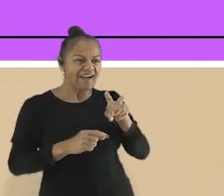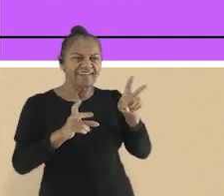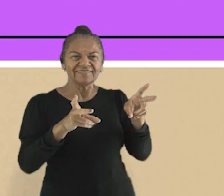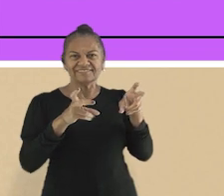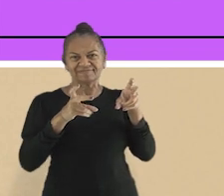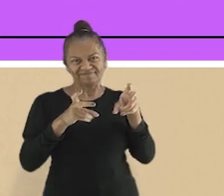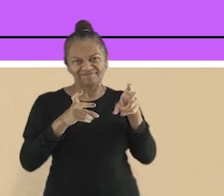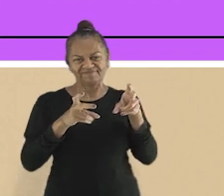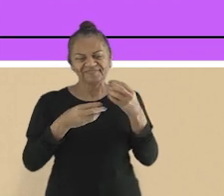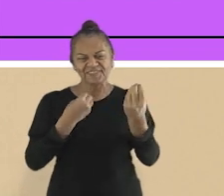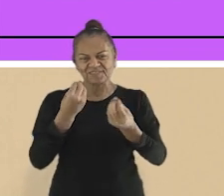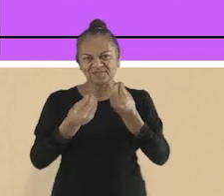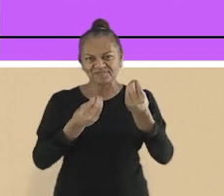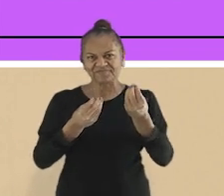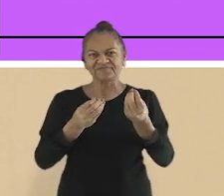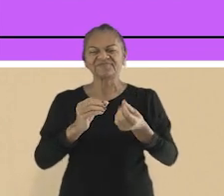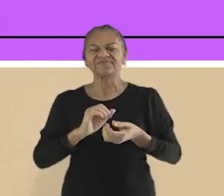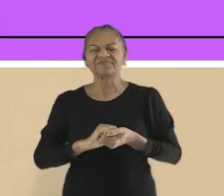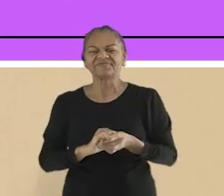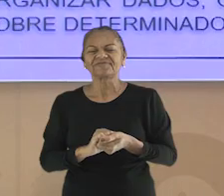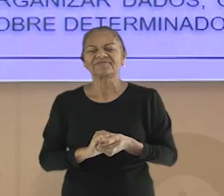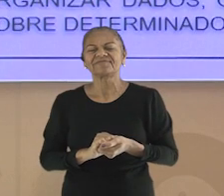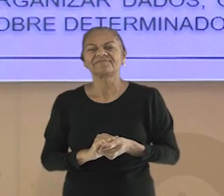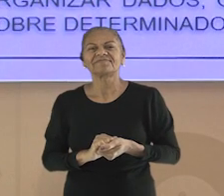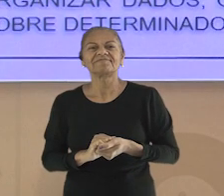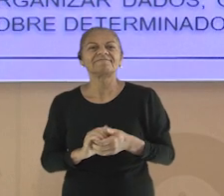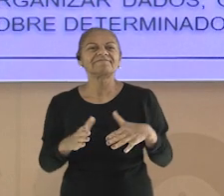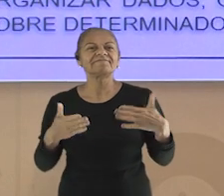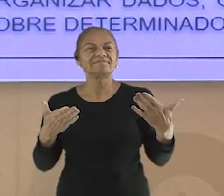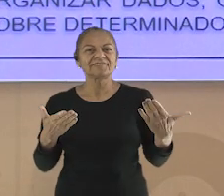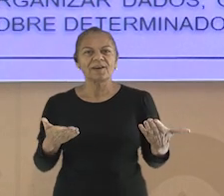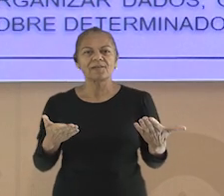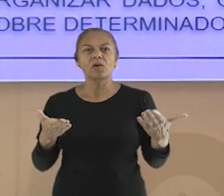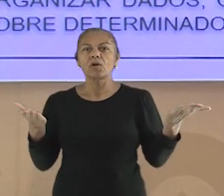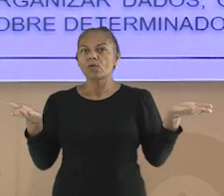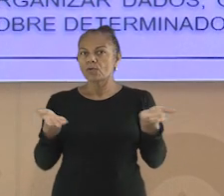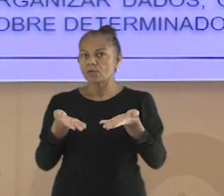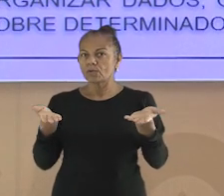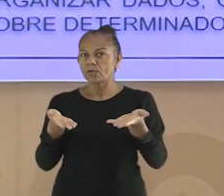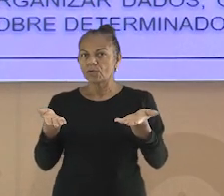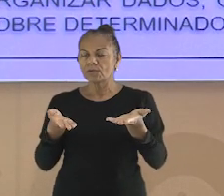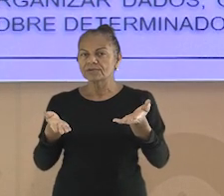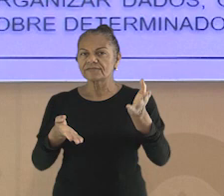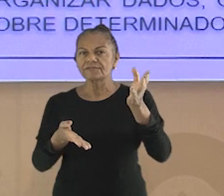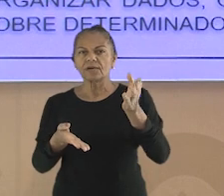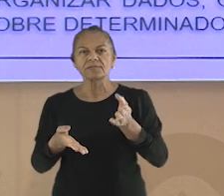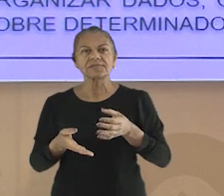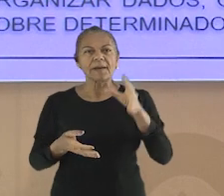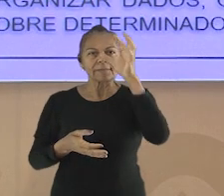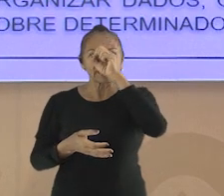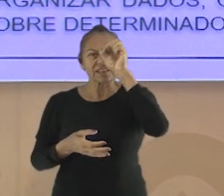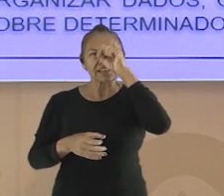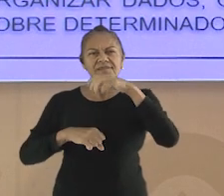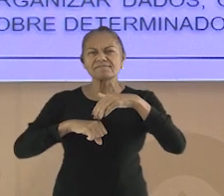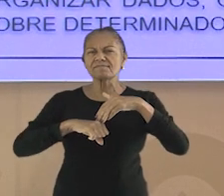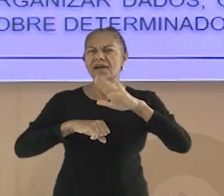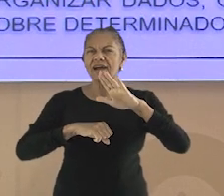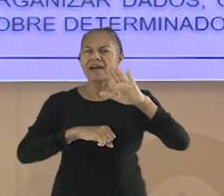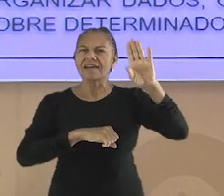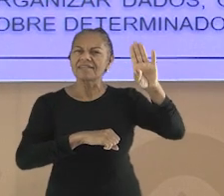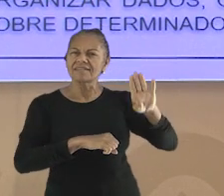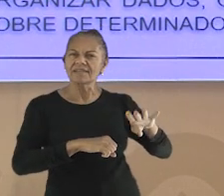Apresentações feitas, agora sim, turma. Vamos lá? Bom, pessoal, como eu falei, hoje vamos conhecer melhor as